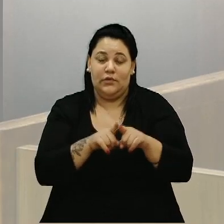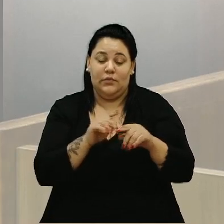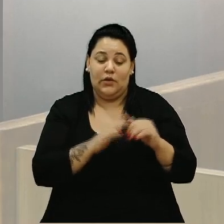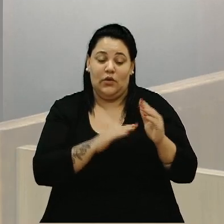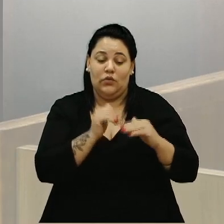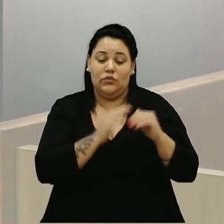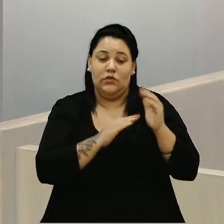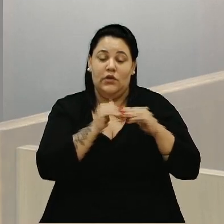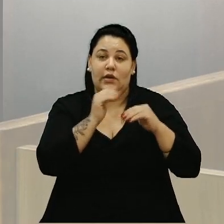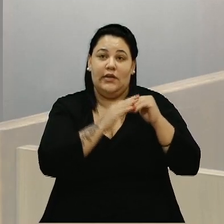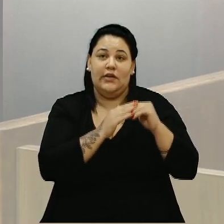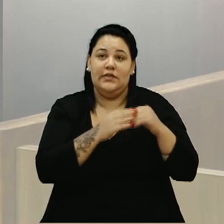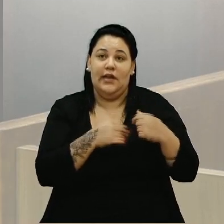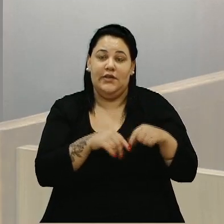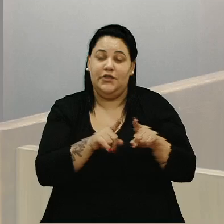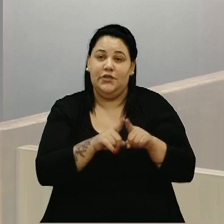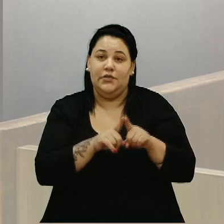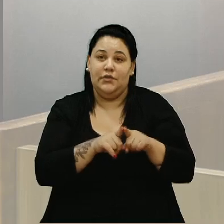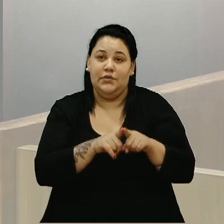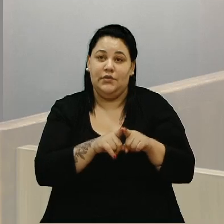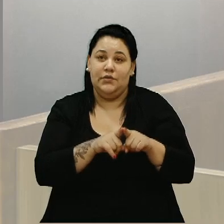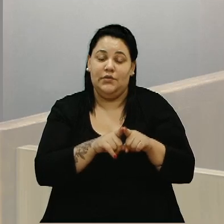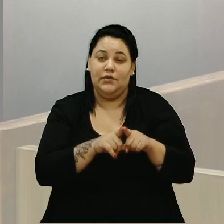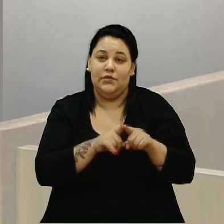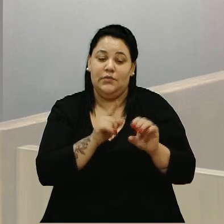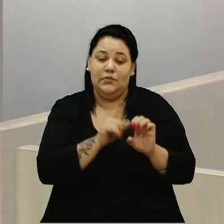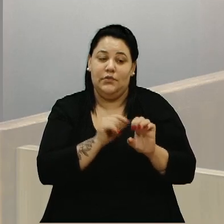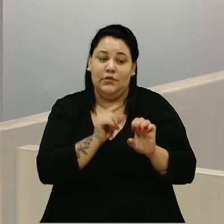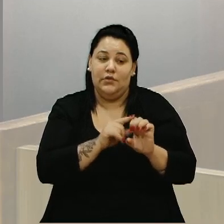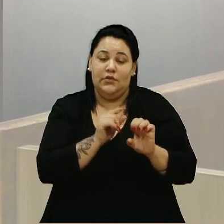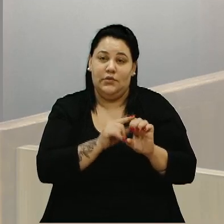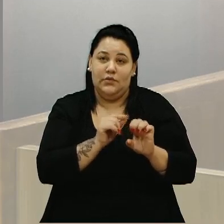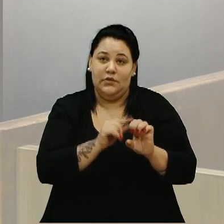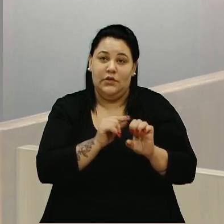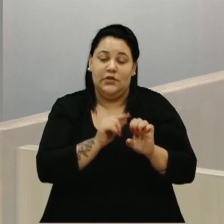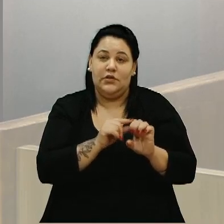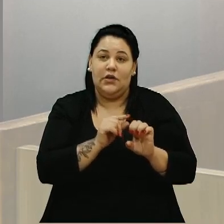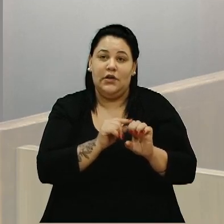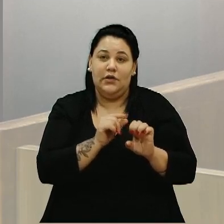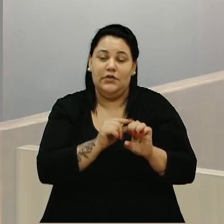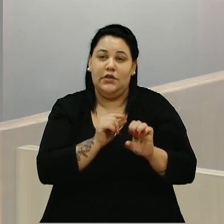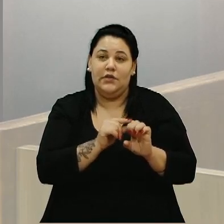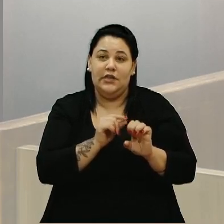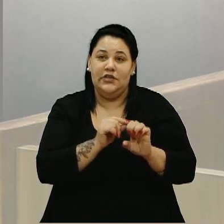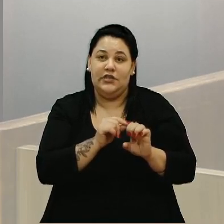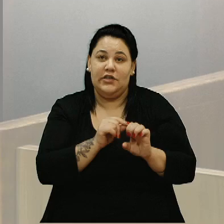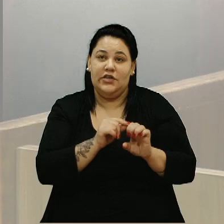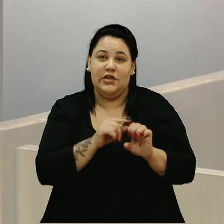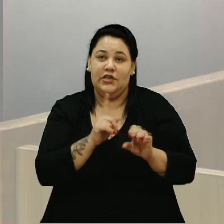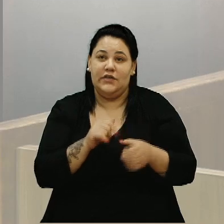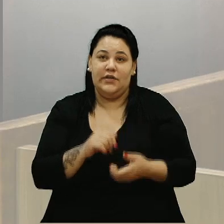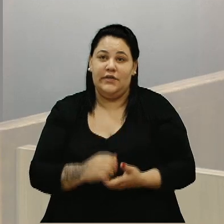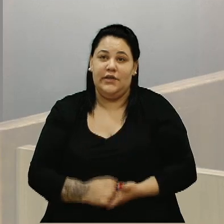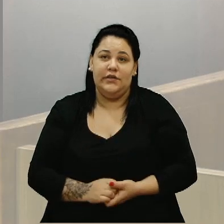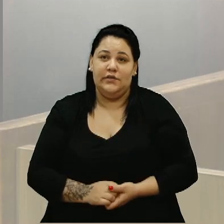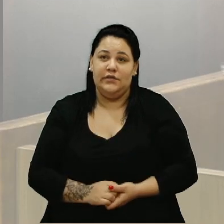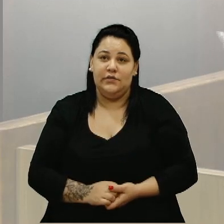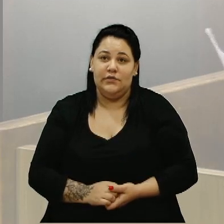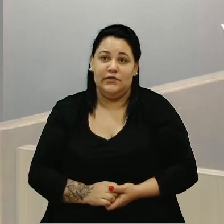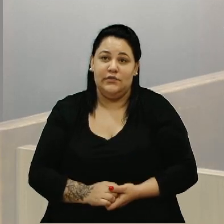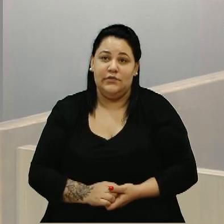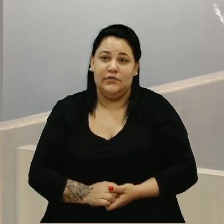Daí os empresários, juntamente com os prefeitos, correram para que fosse